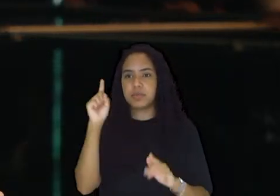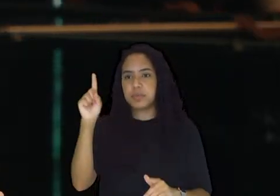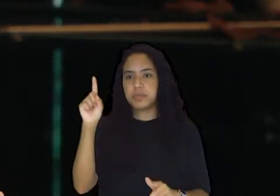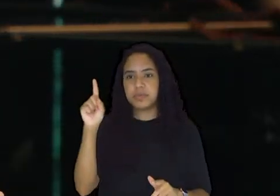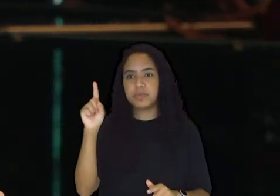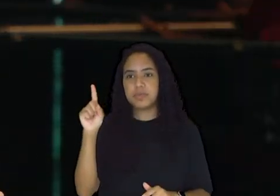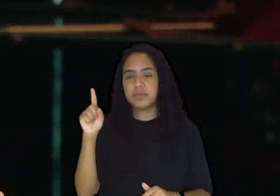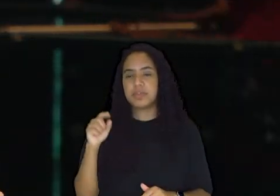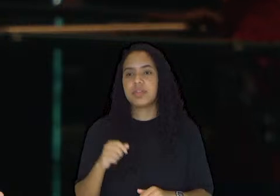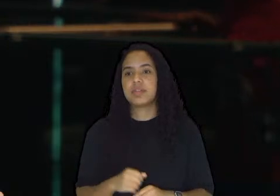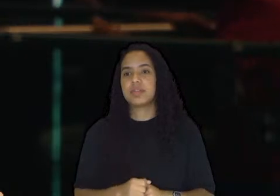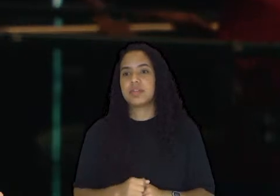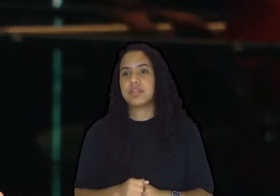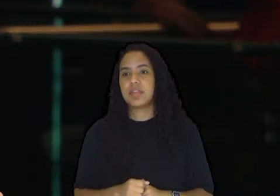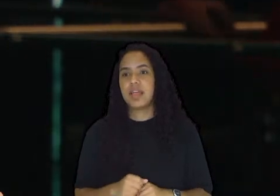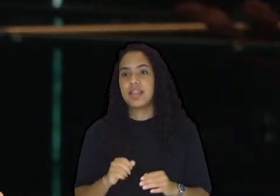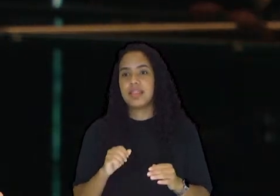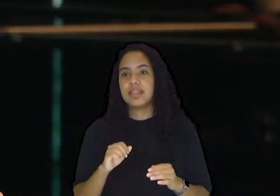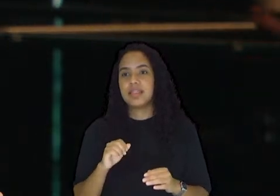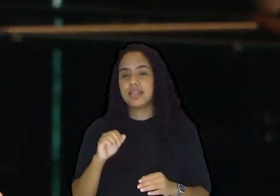Em nada me faltará.